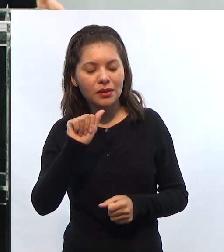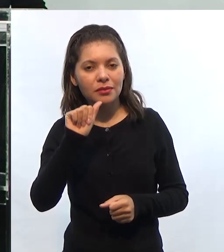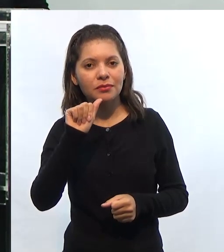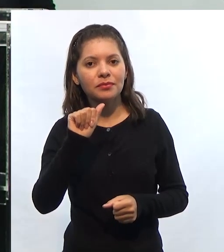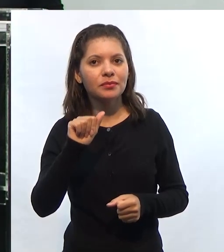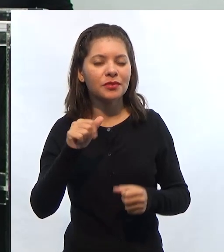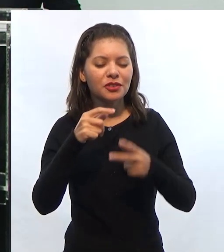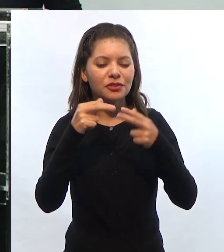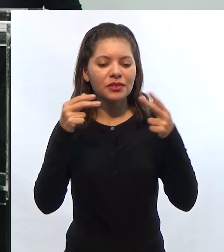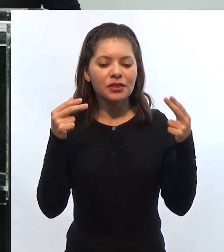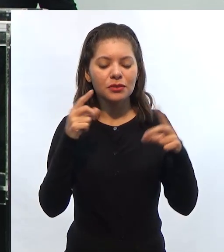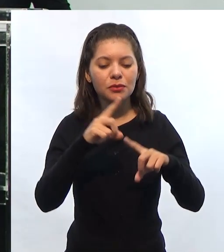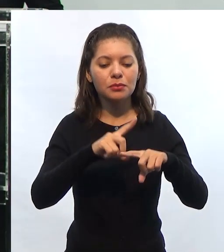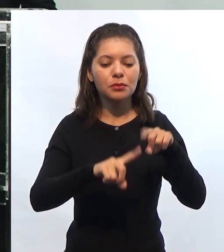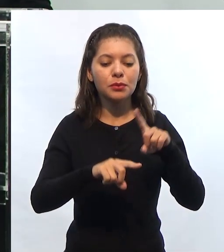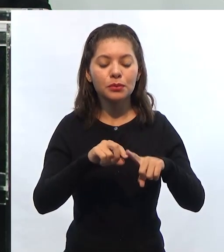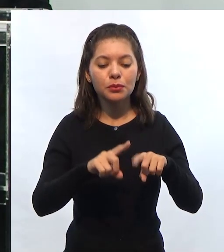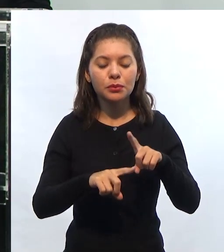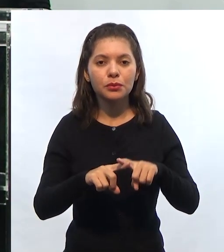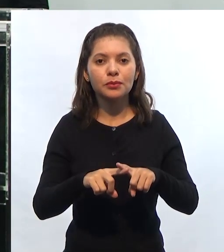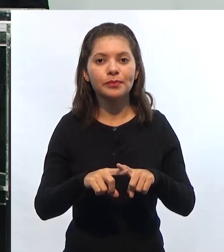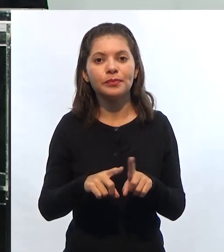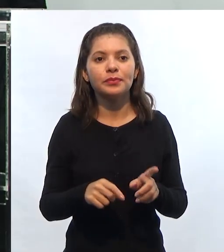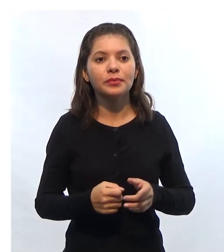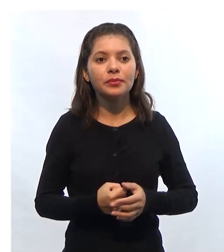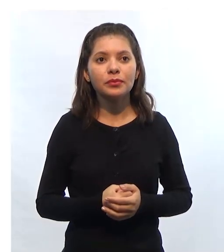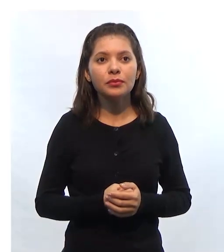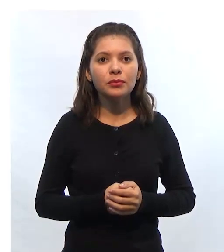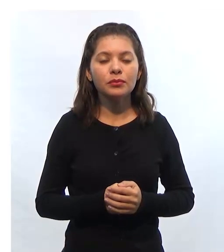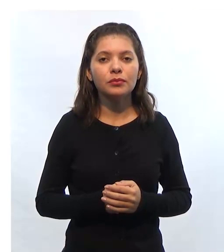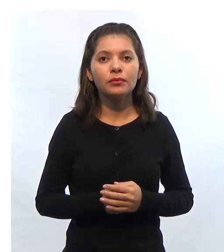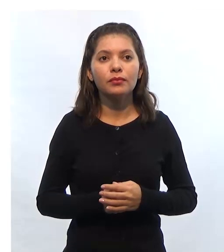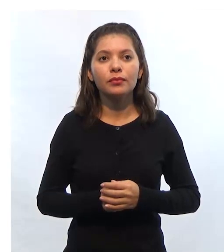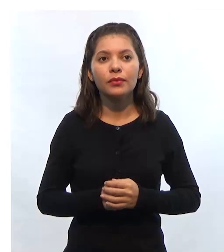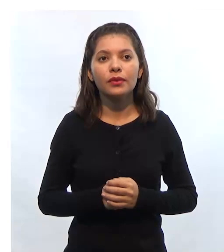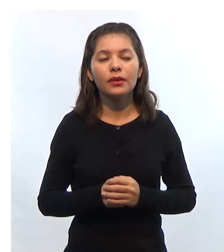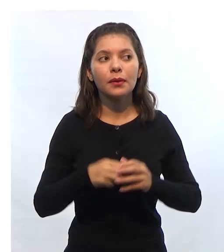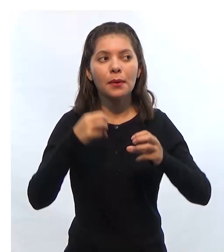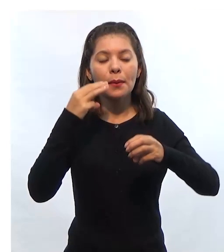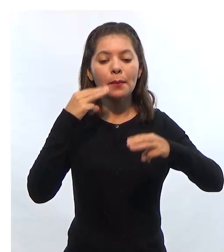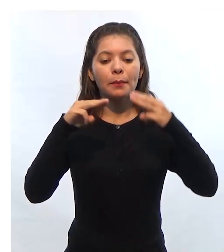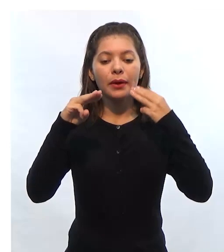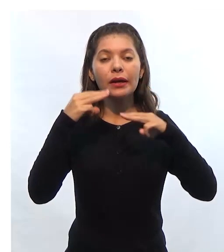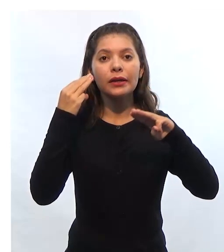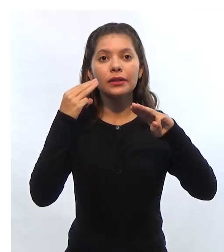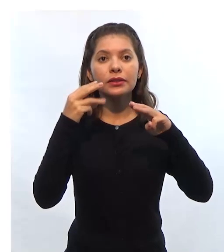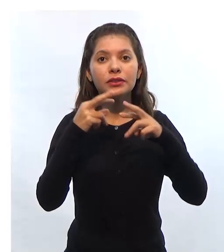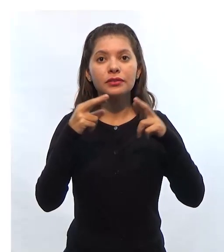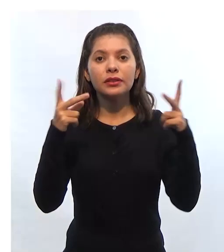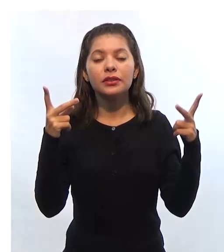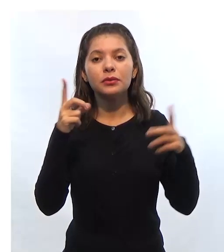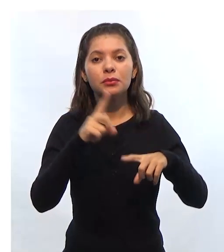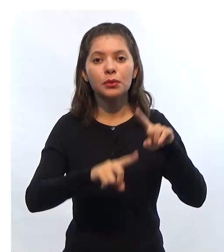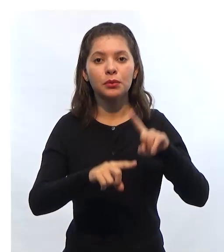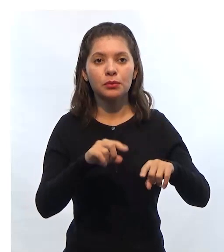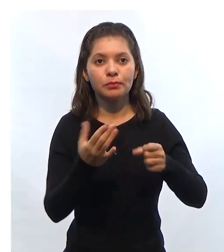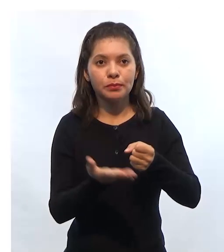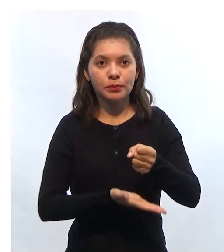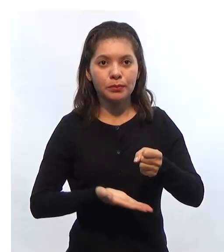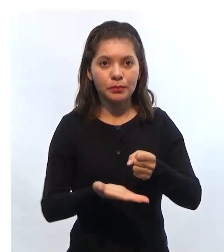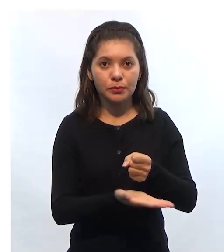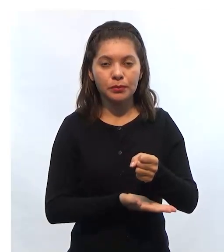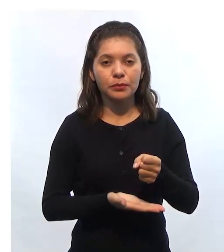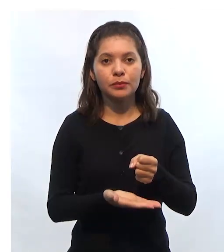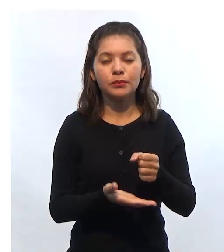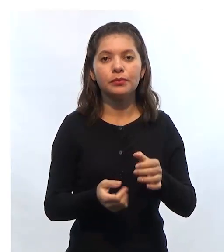produtos ali dentro segmentados. O marketing de diferenciação de produto, ele se baseia na promoção permanente